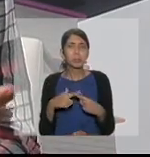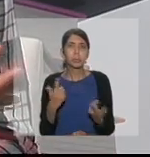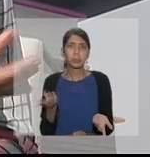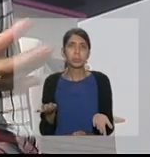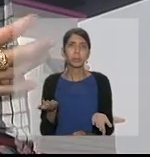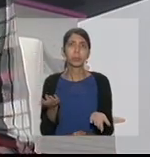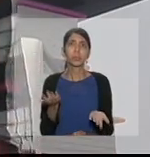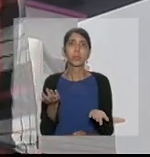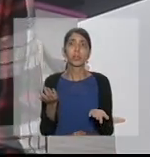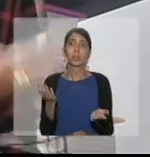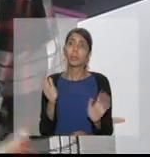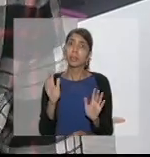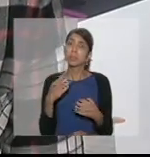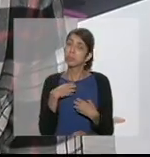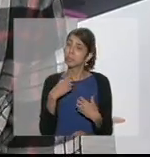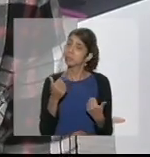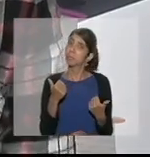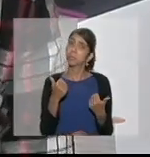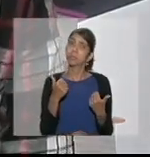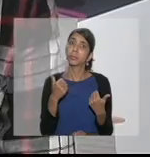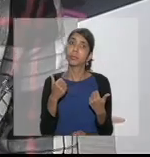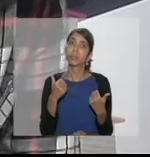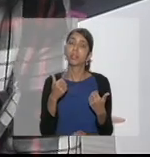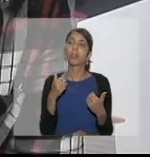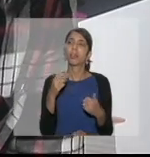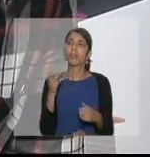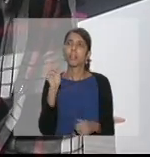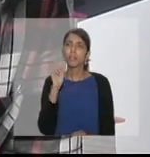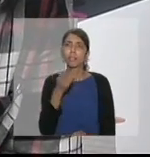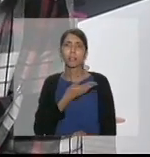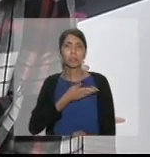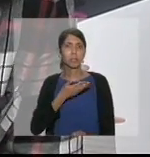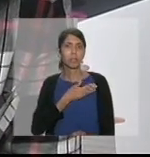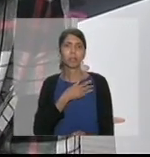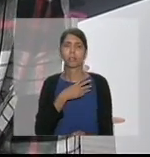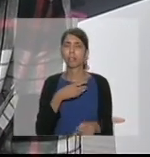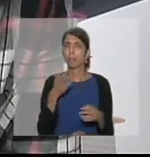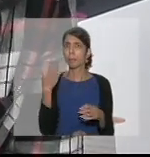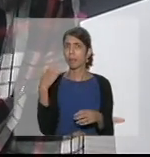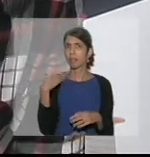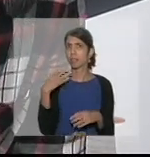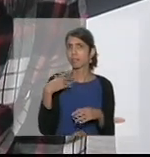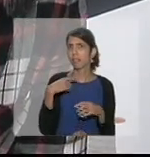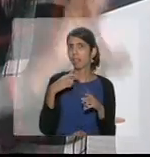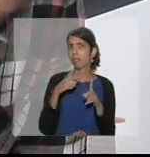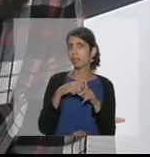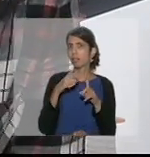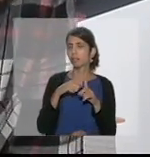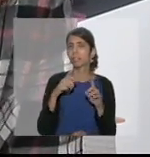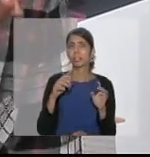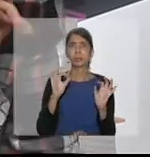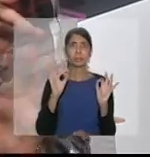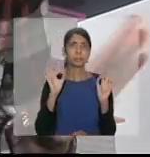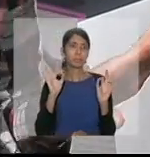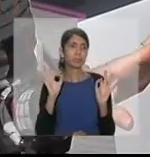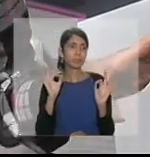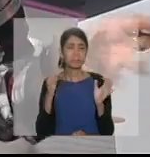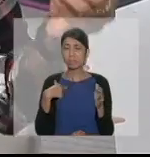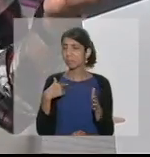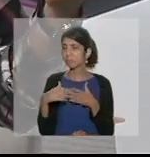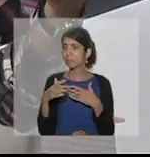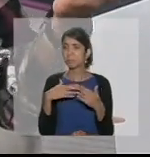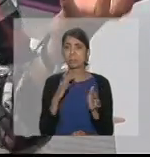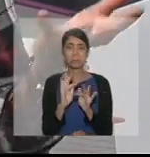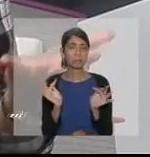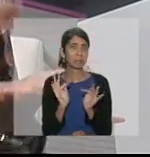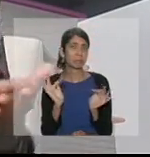E, no entanto, eu me sentia bem. E via colegas com tênis Hadley da época, eu ia com Quixote amarradona.